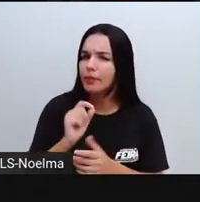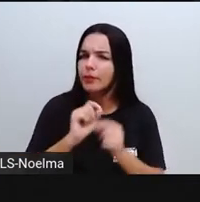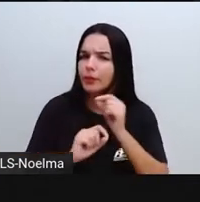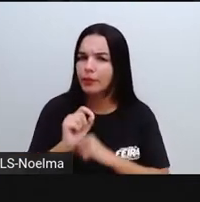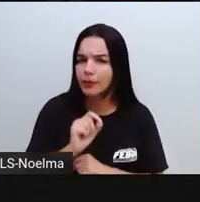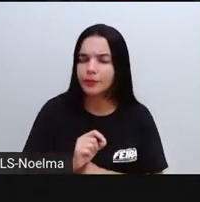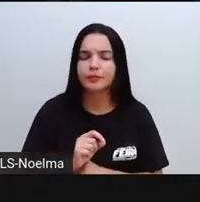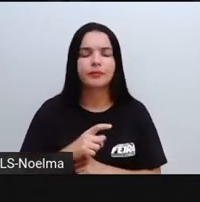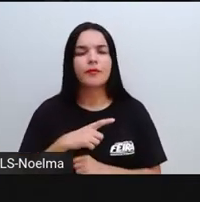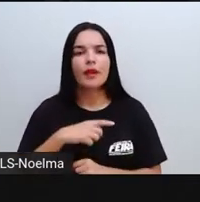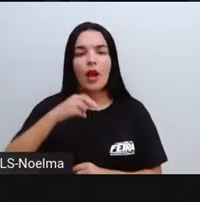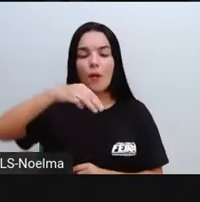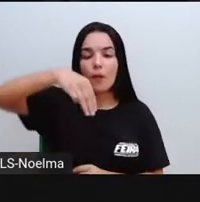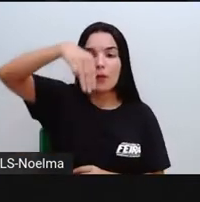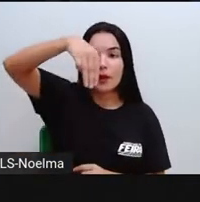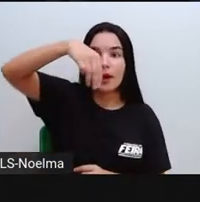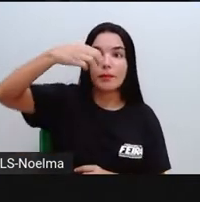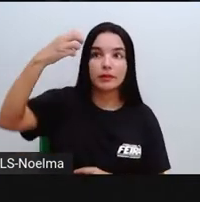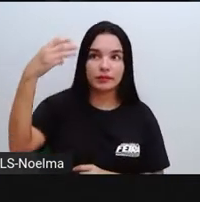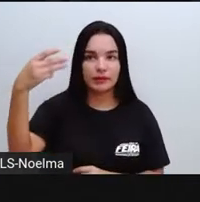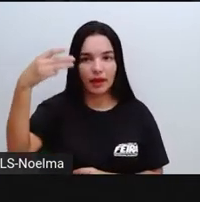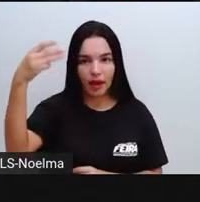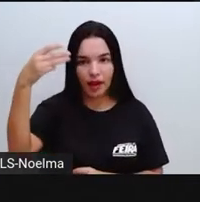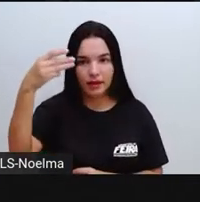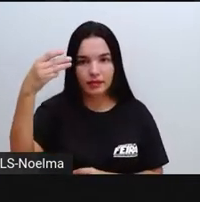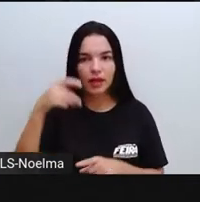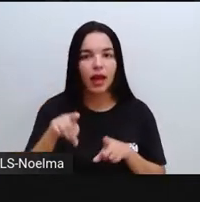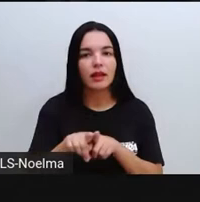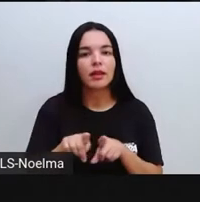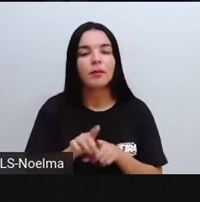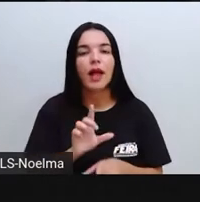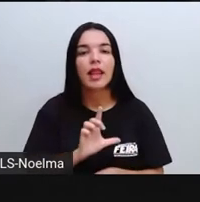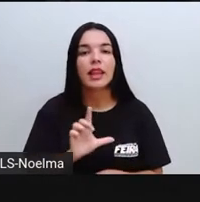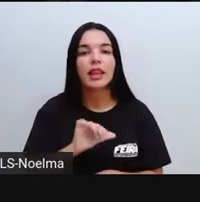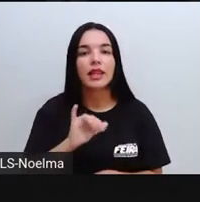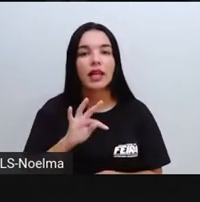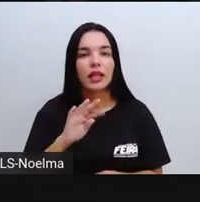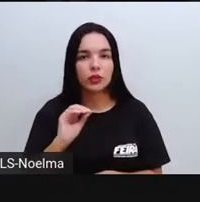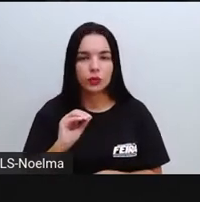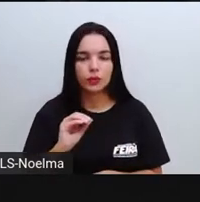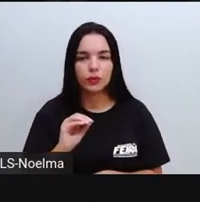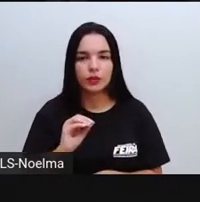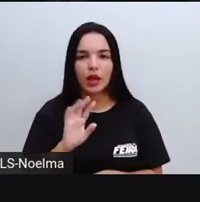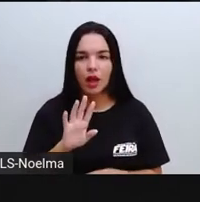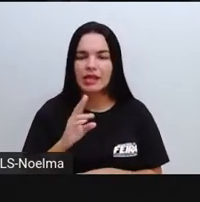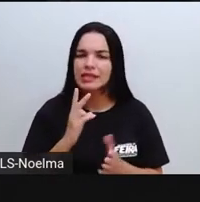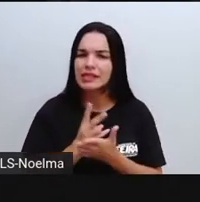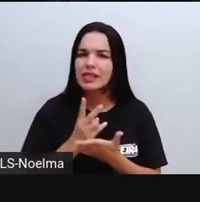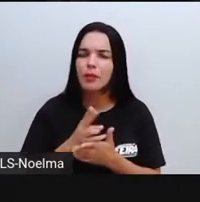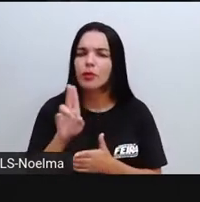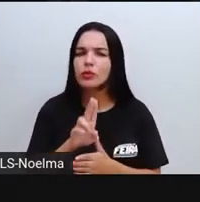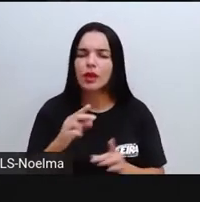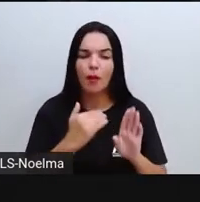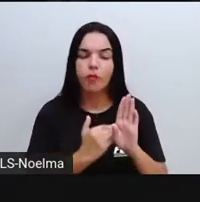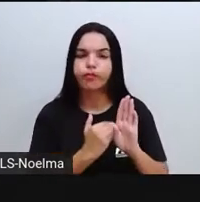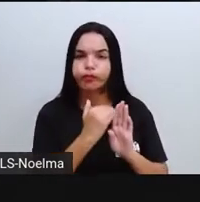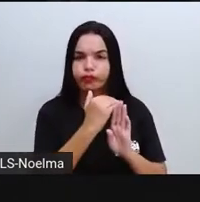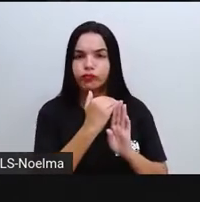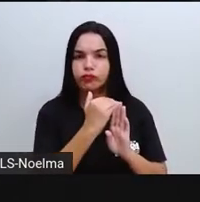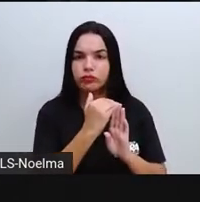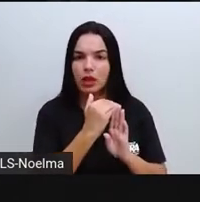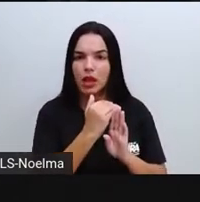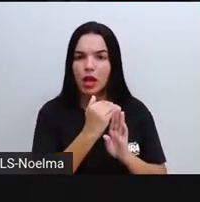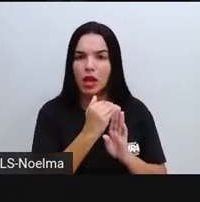metro cúbico e o litro, né? Mas quando a gente fala sobre o volume, geralmente a gente utiliza mais o litro,